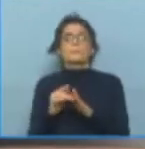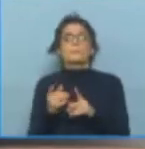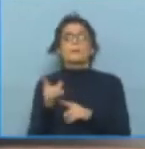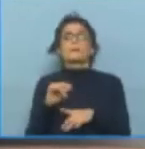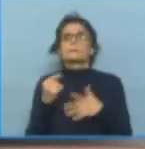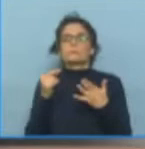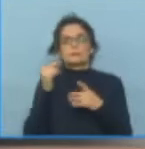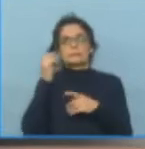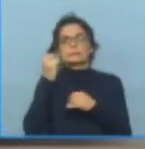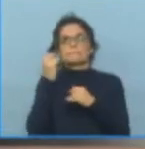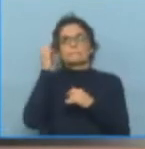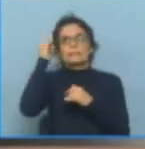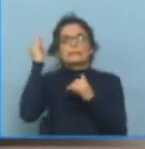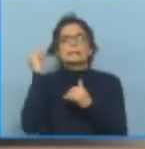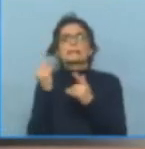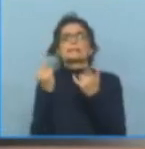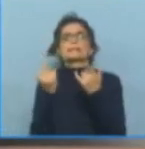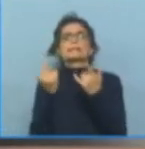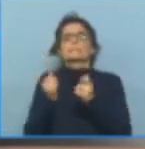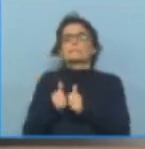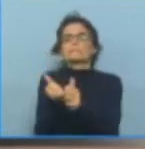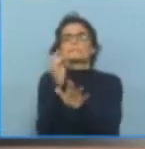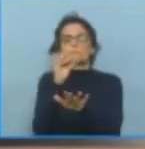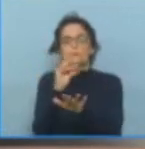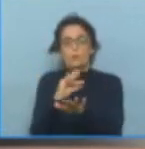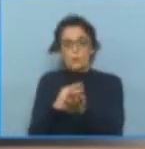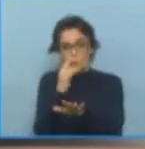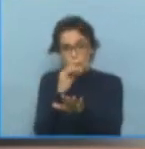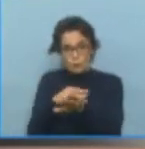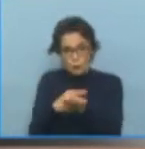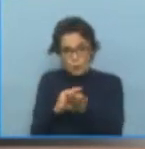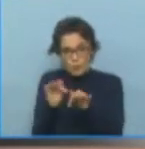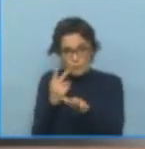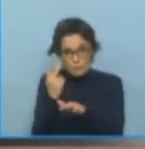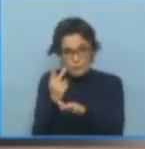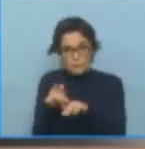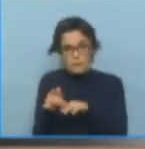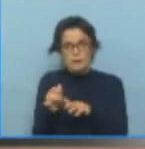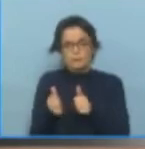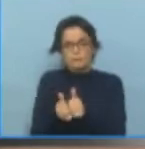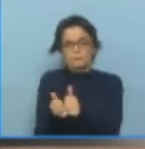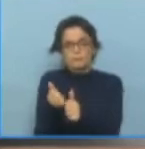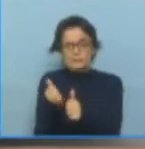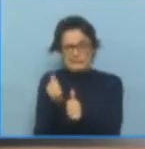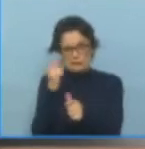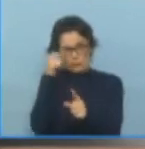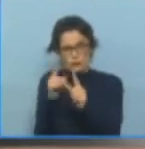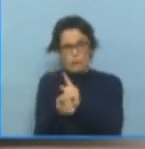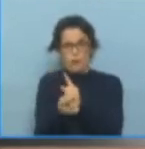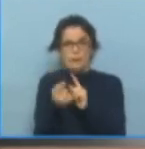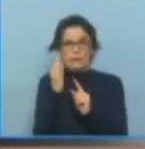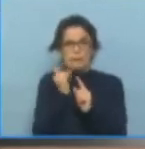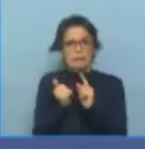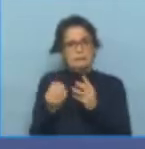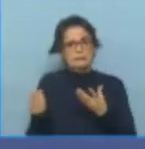do acompanhamento espiritual de doentes em fim de vida tem a ver com tentar ajudar as pessoas